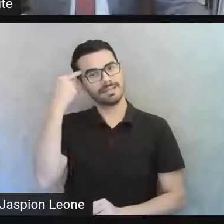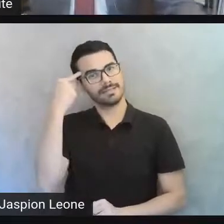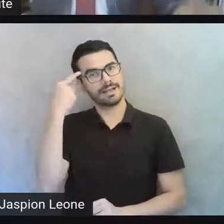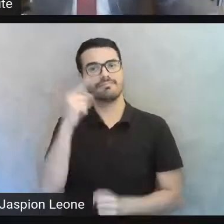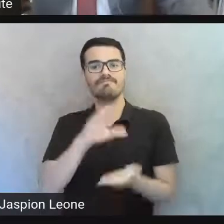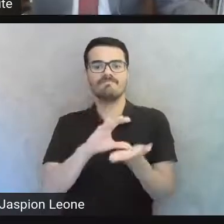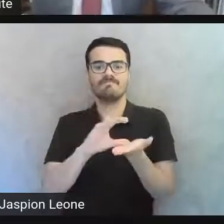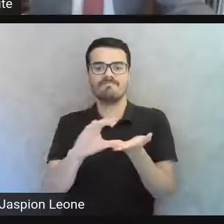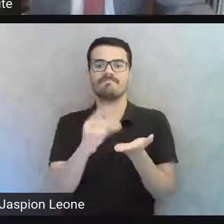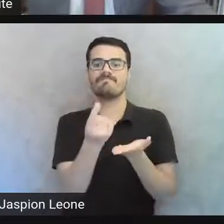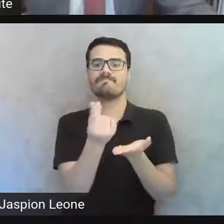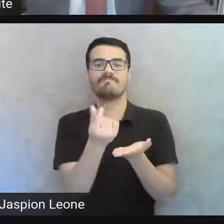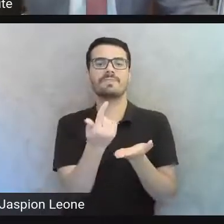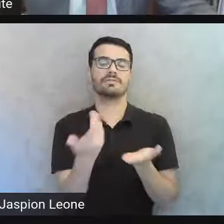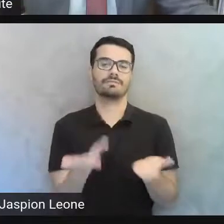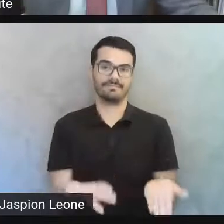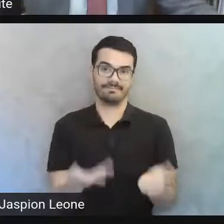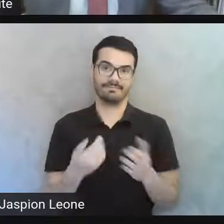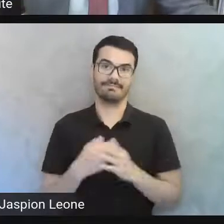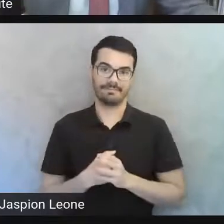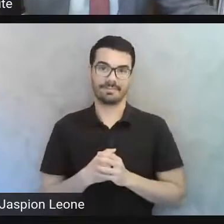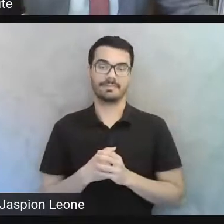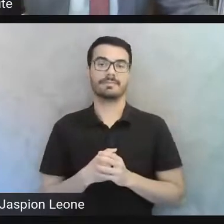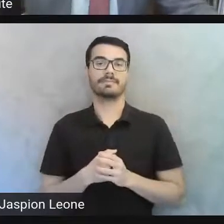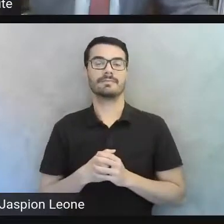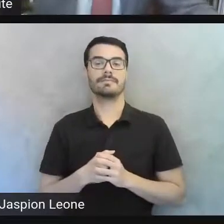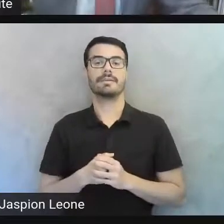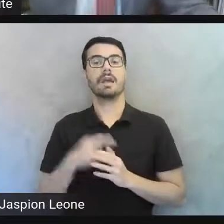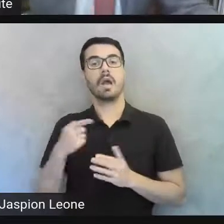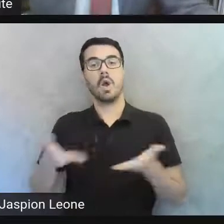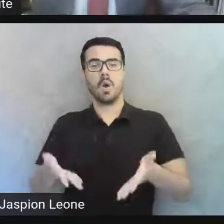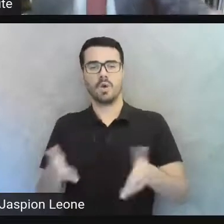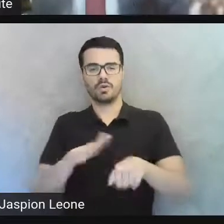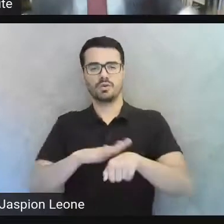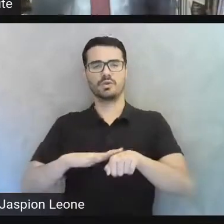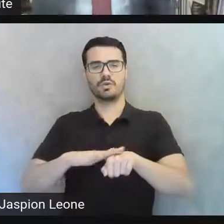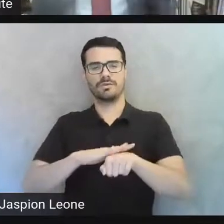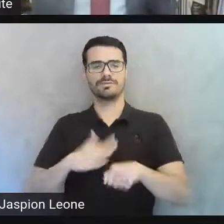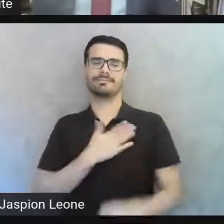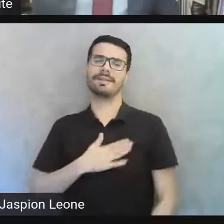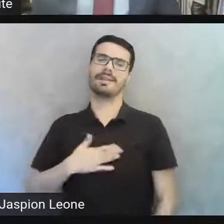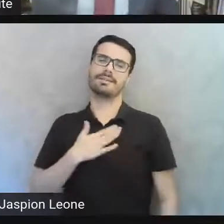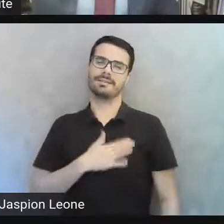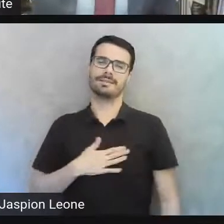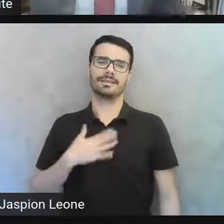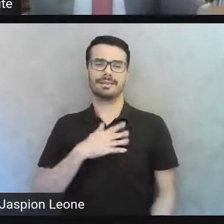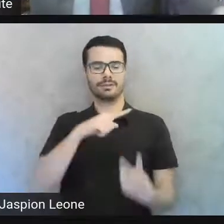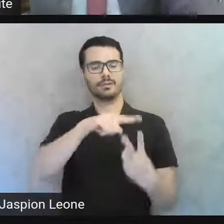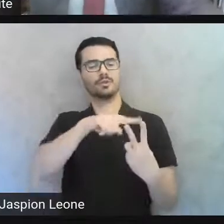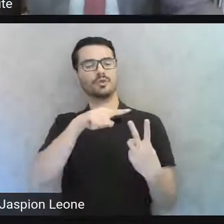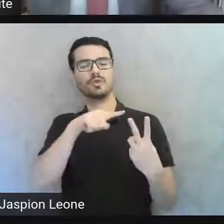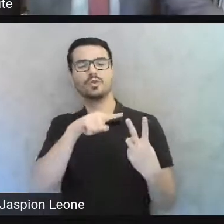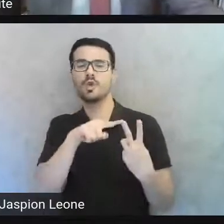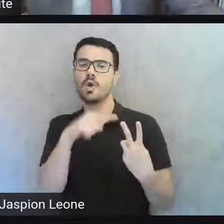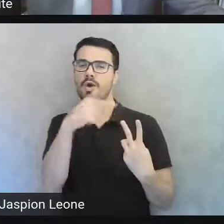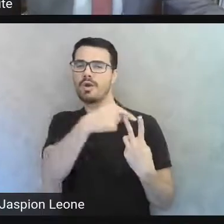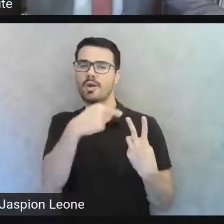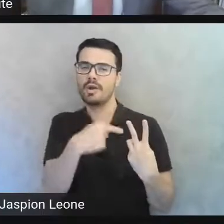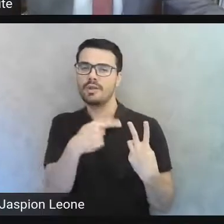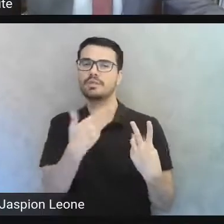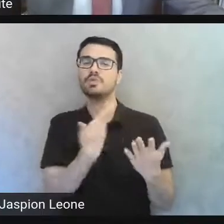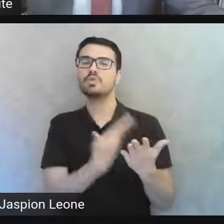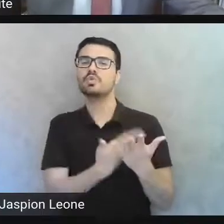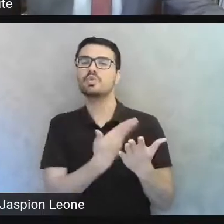E para conversar conosco, nós temos aqui hoje o prazer de receber dois grandes estudiosos do